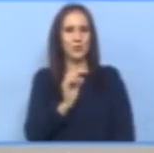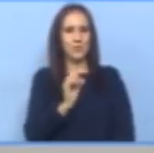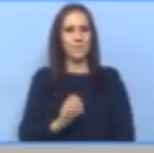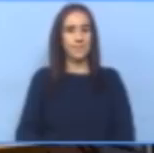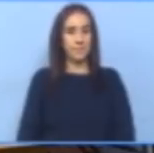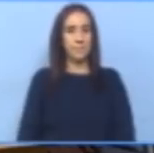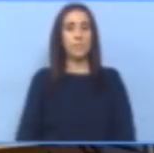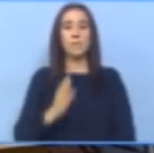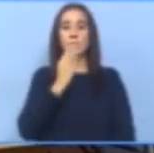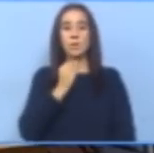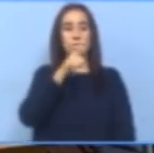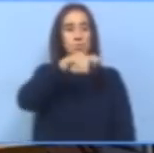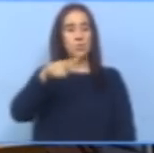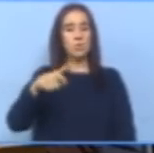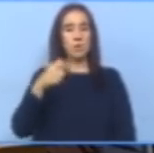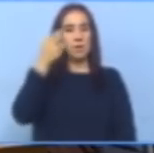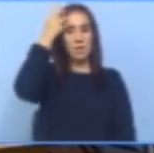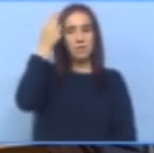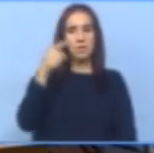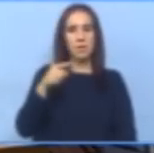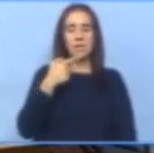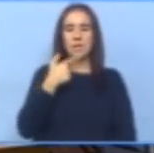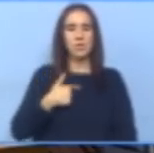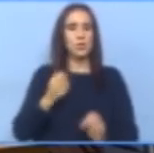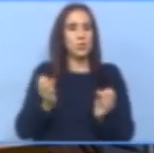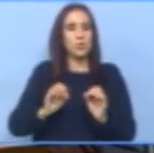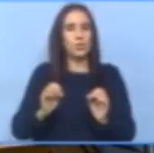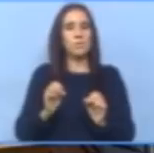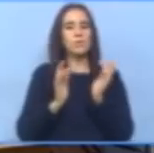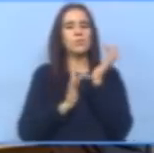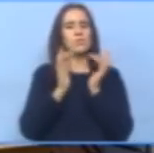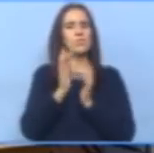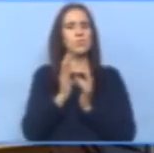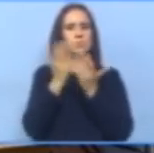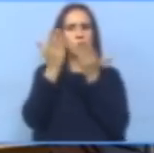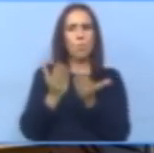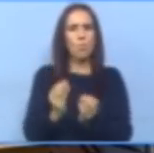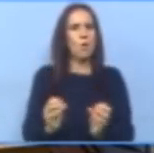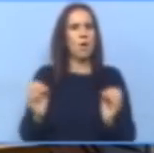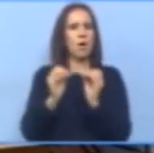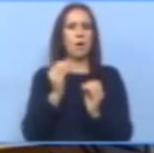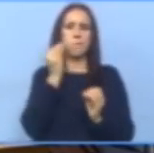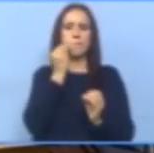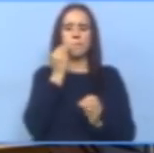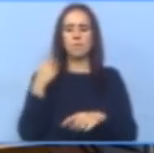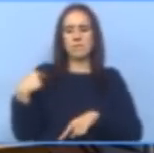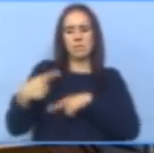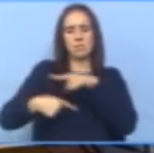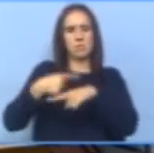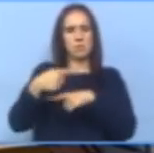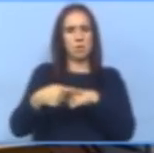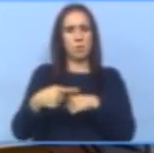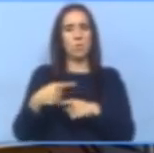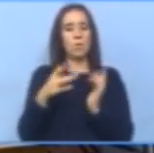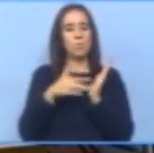os judeus a negar essa realeza porque Jesus não apresenta aquilo que eram as tradições fora do